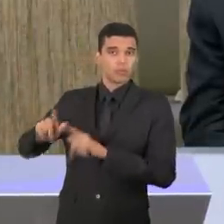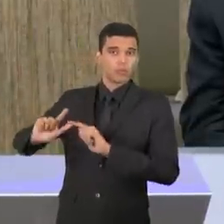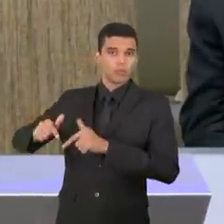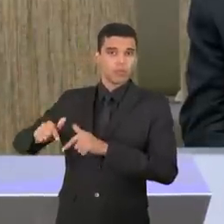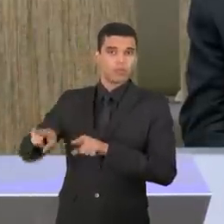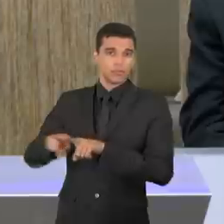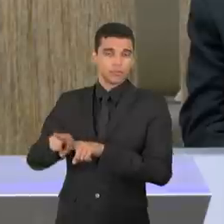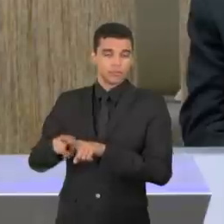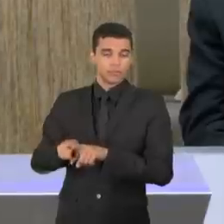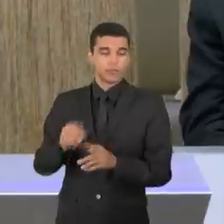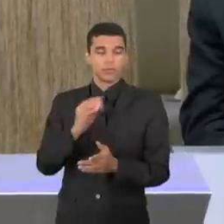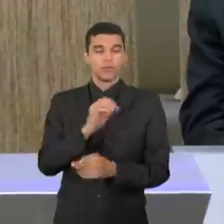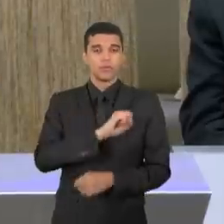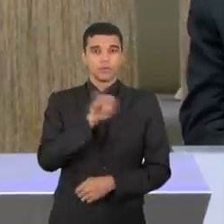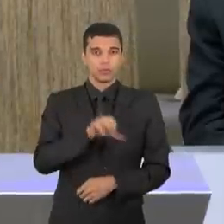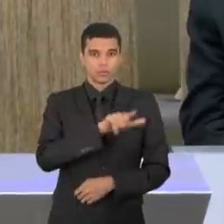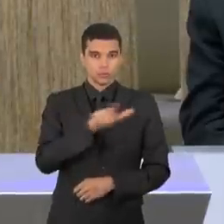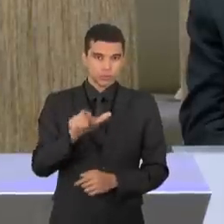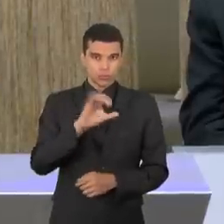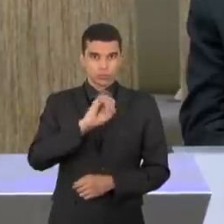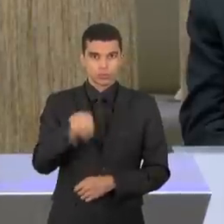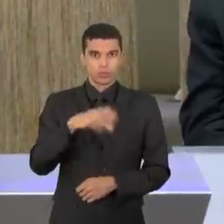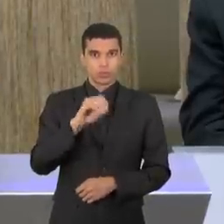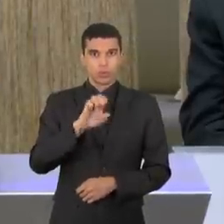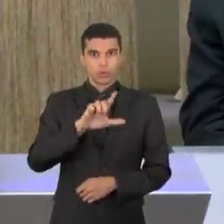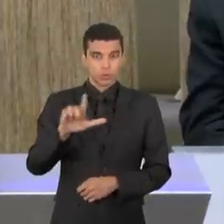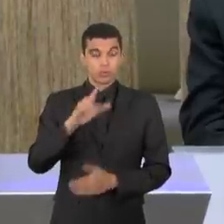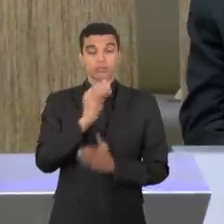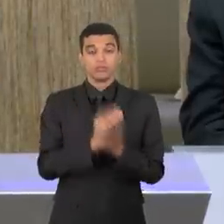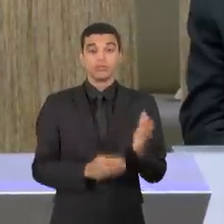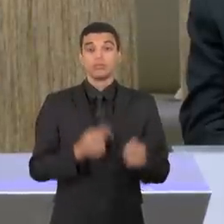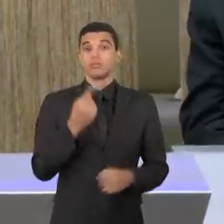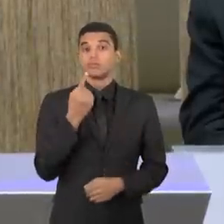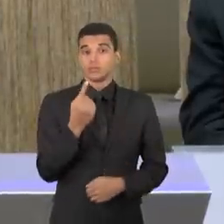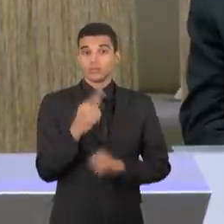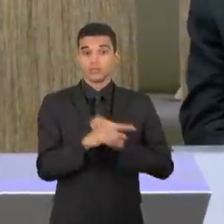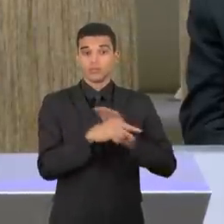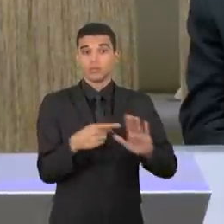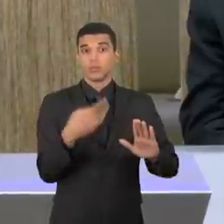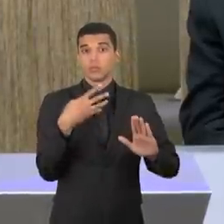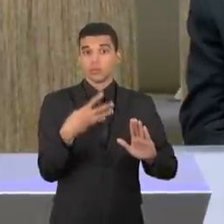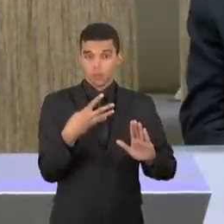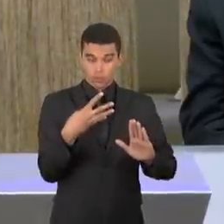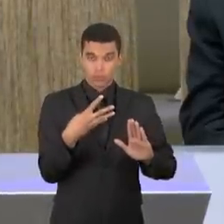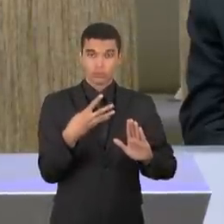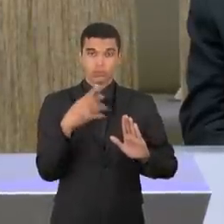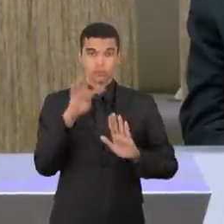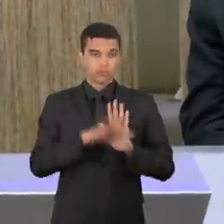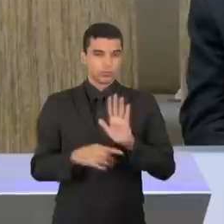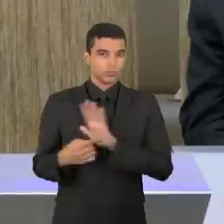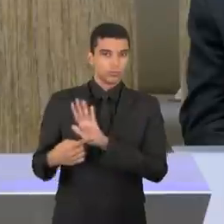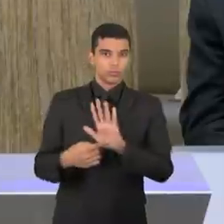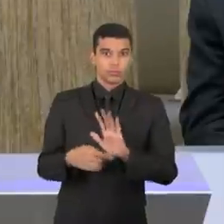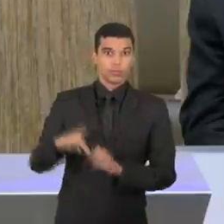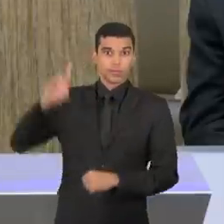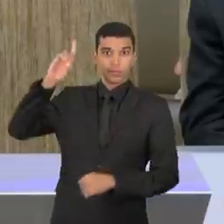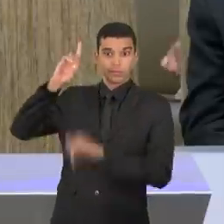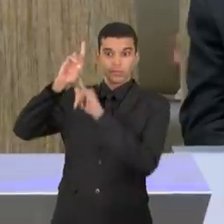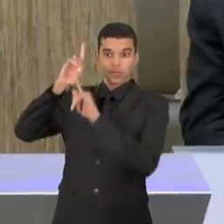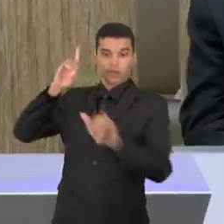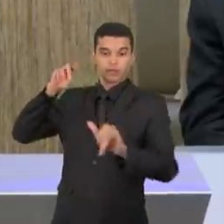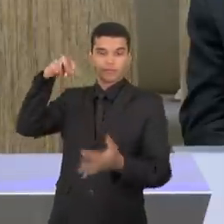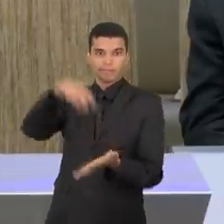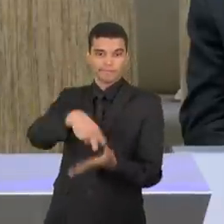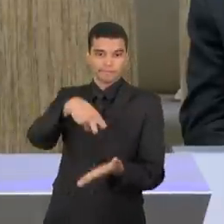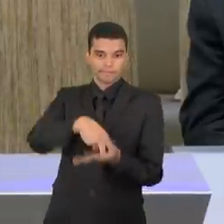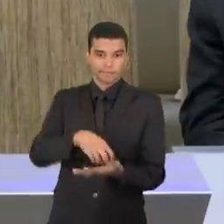de Joel, no versículo 4, aí lá vem Deus mandando juízo. Aí diz assim,